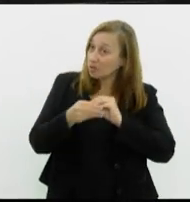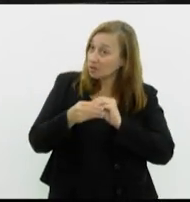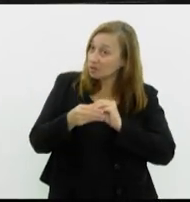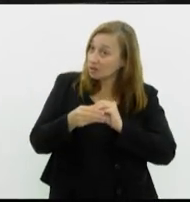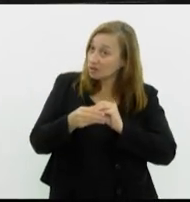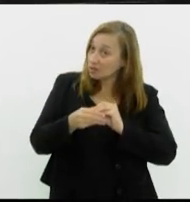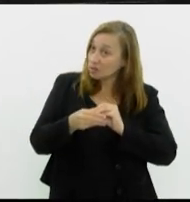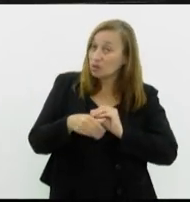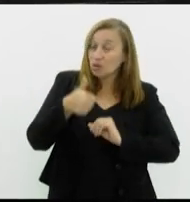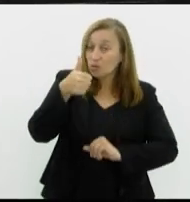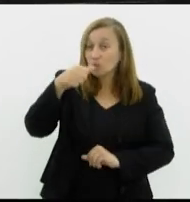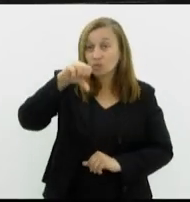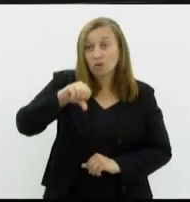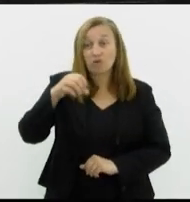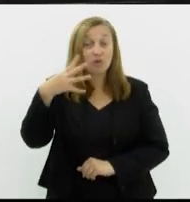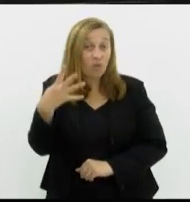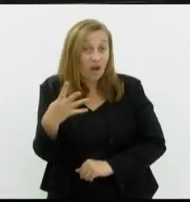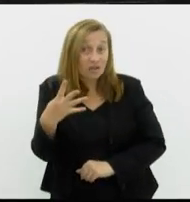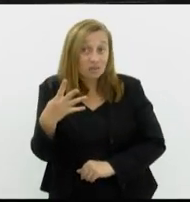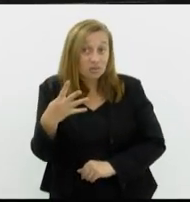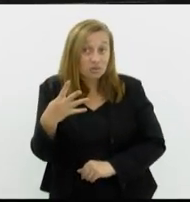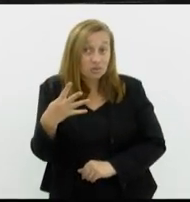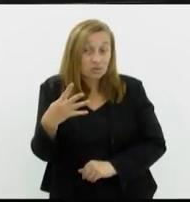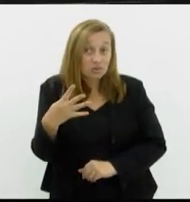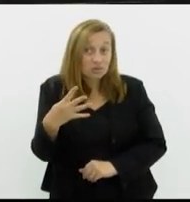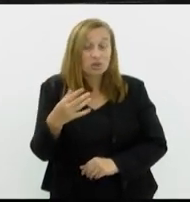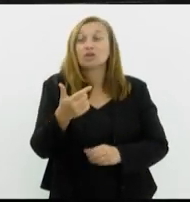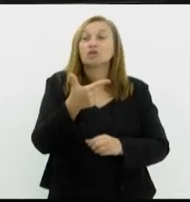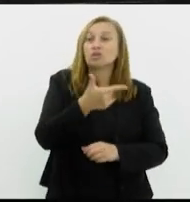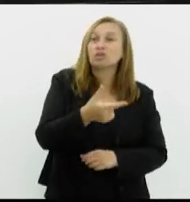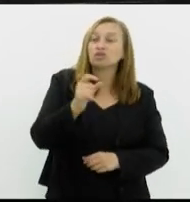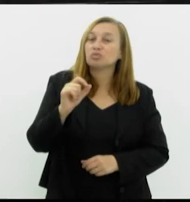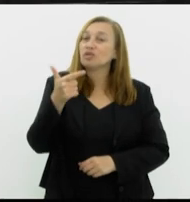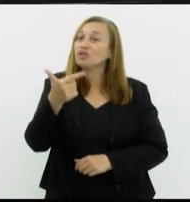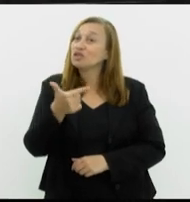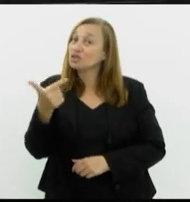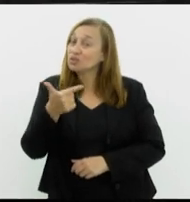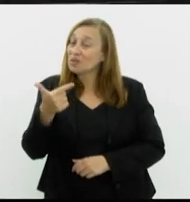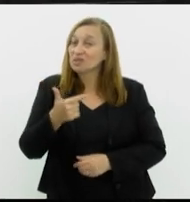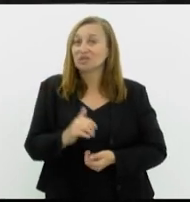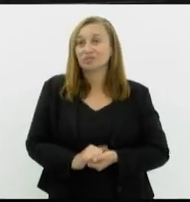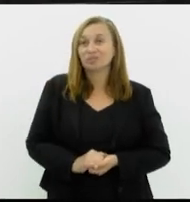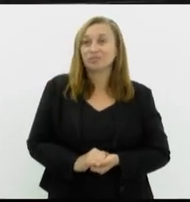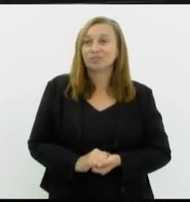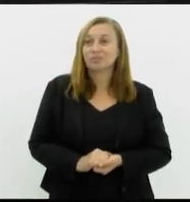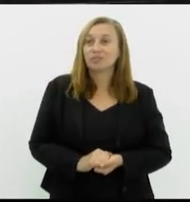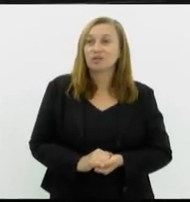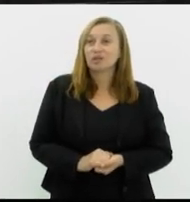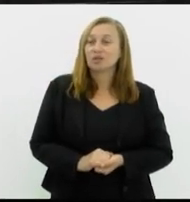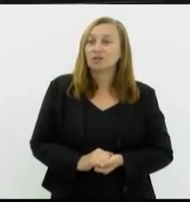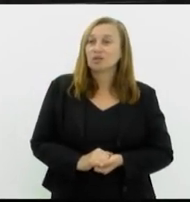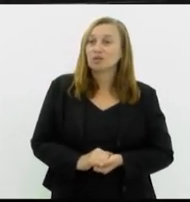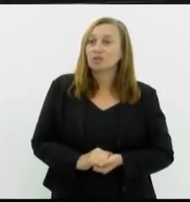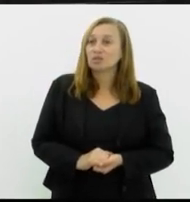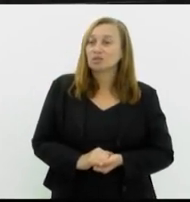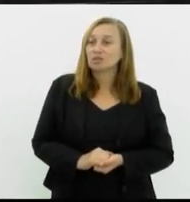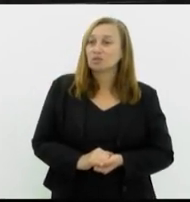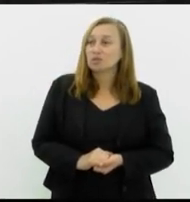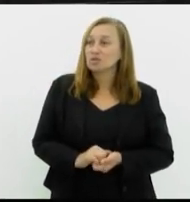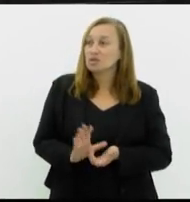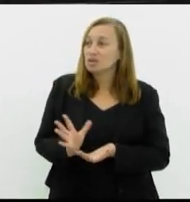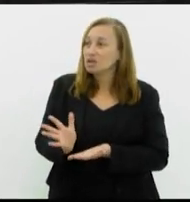Complementar 194 de 2022, usurpou dos